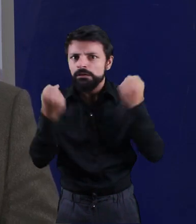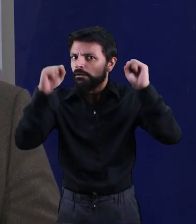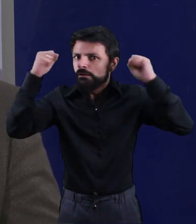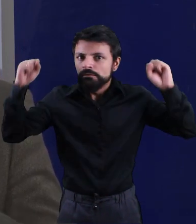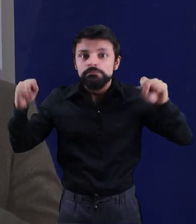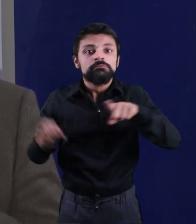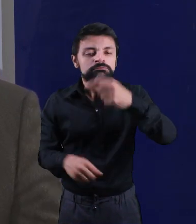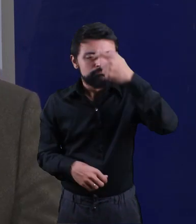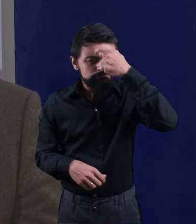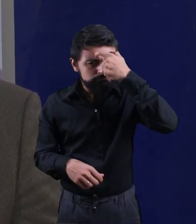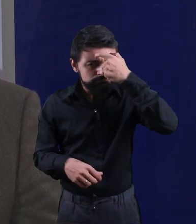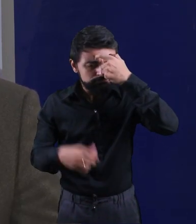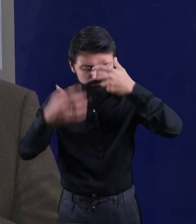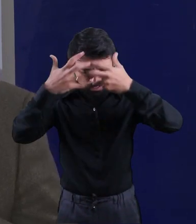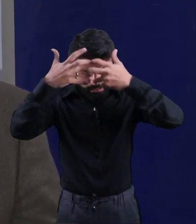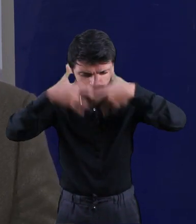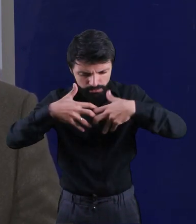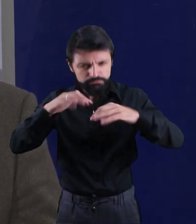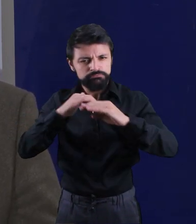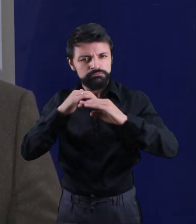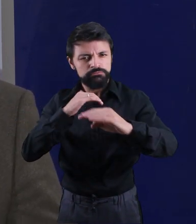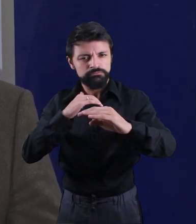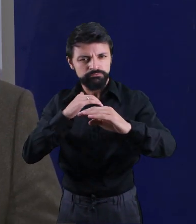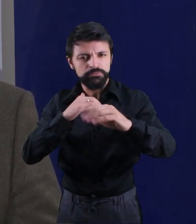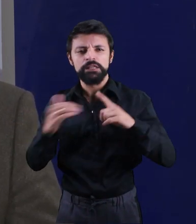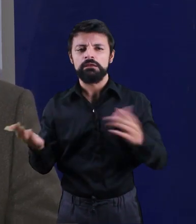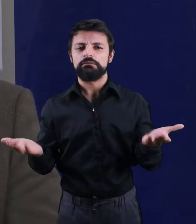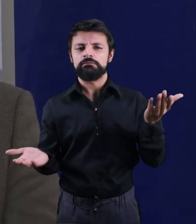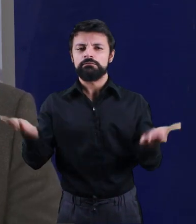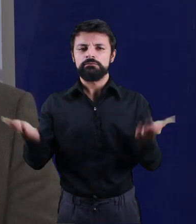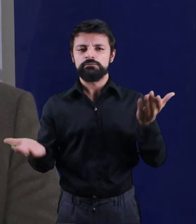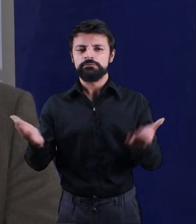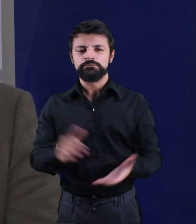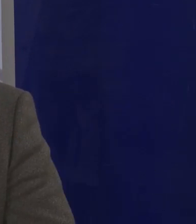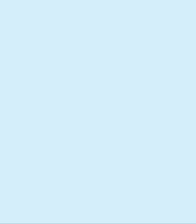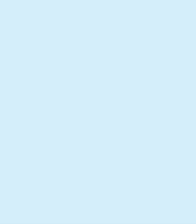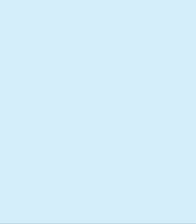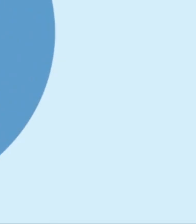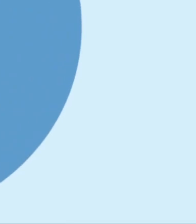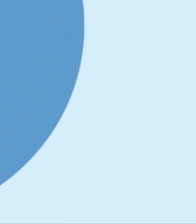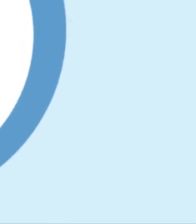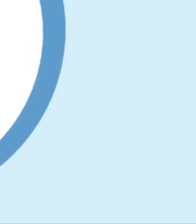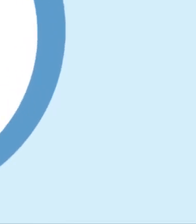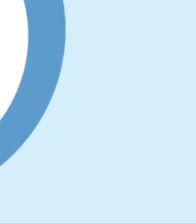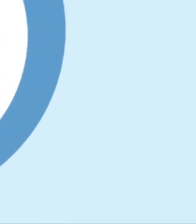histeria mas com sensatez racionalidade e bom senso e equilíbrio